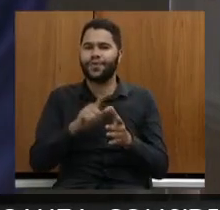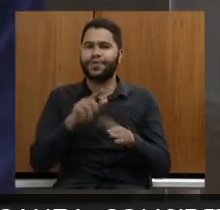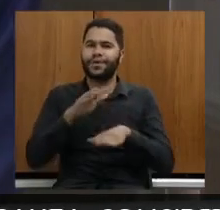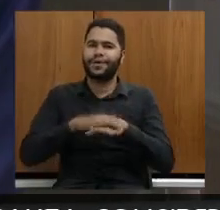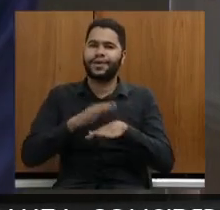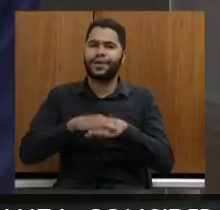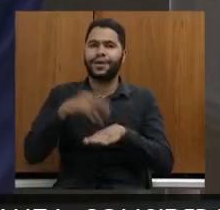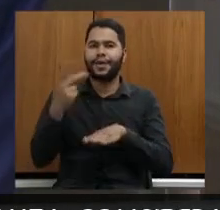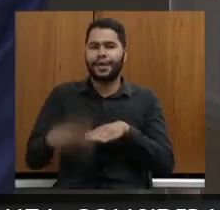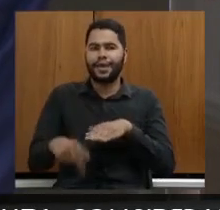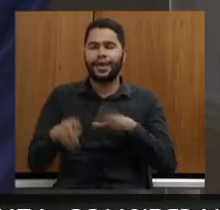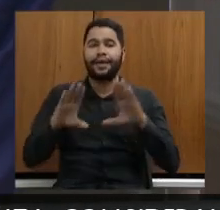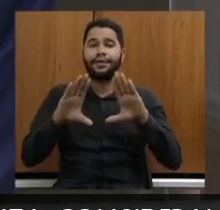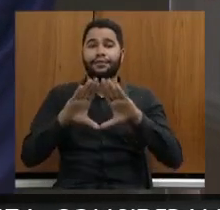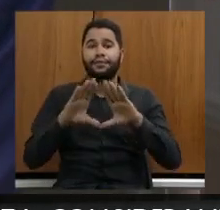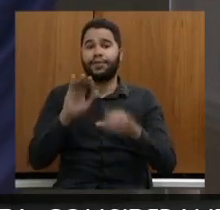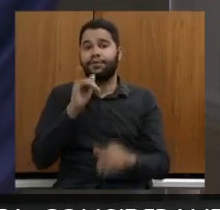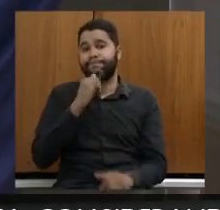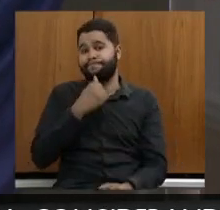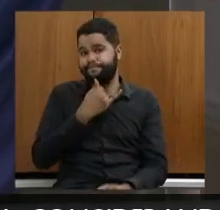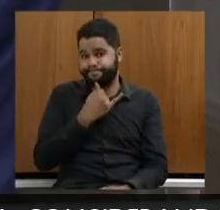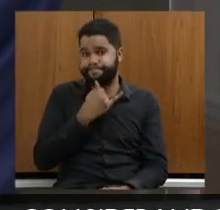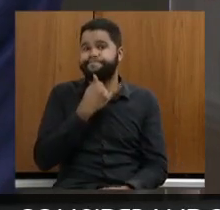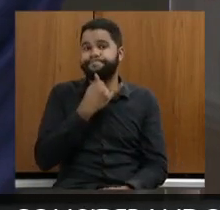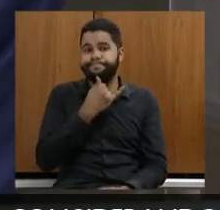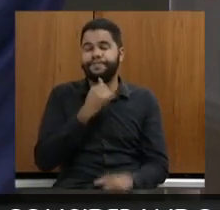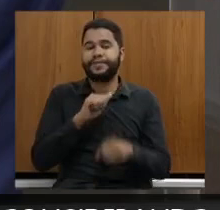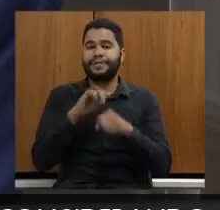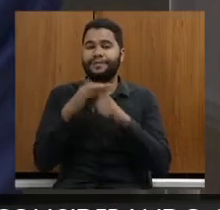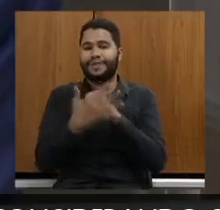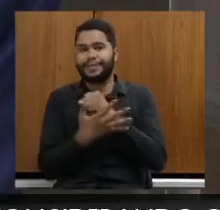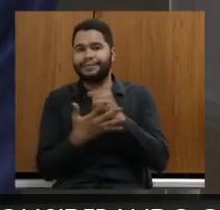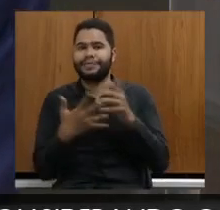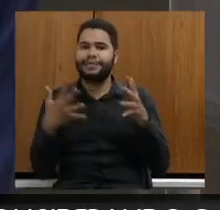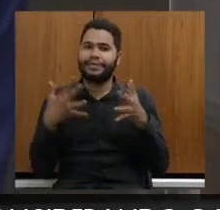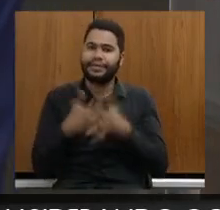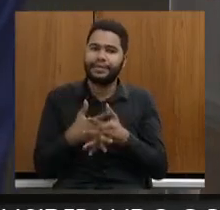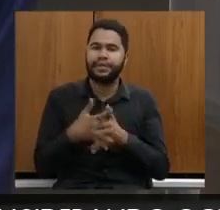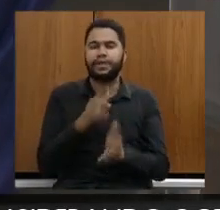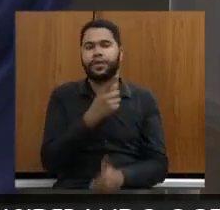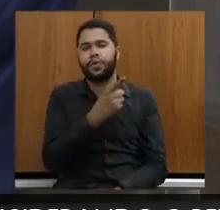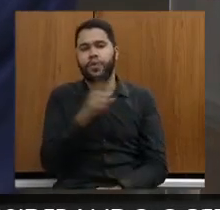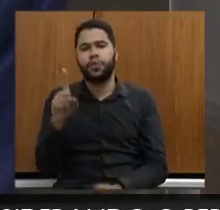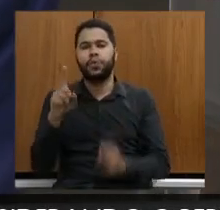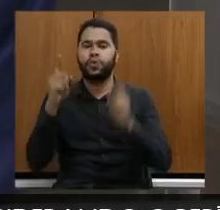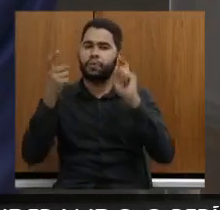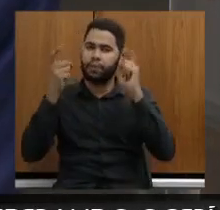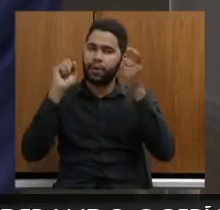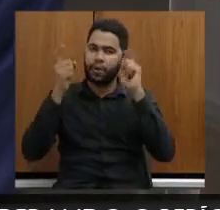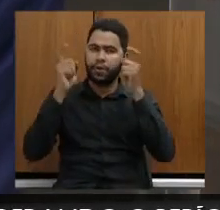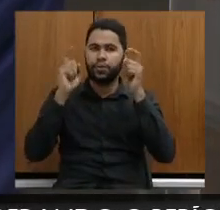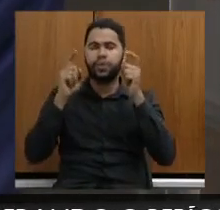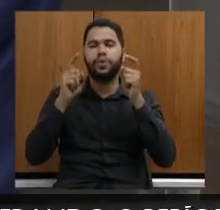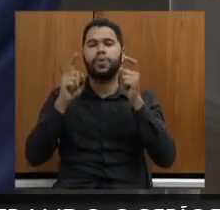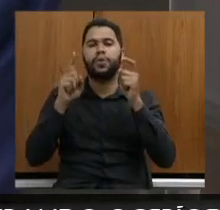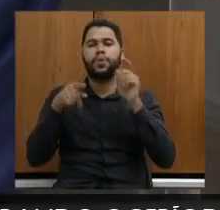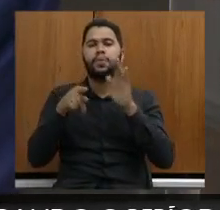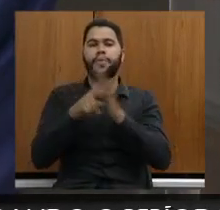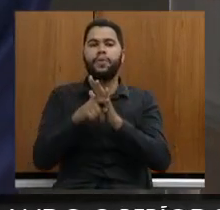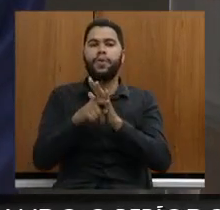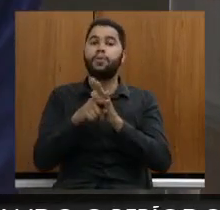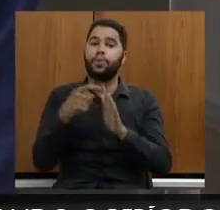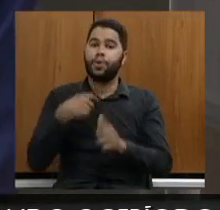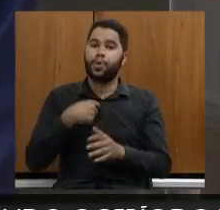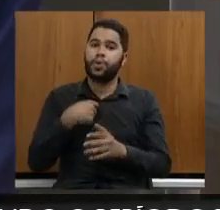a feira aqui na Assembleia infelizmente a pandemia deu esse intervalo na última reunião da mesa diretora da câmara e da Assembleia